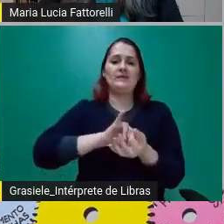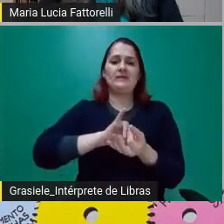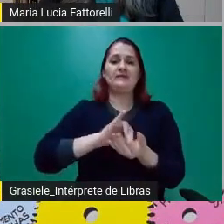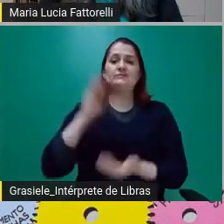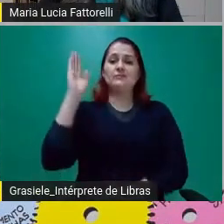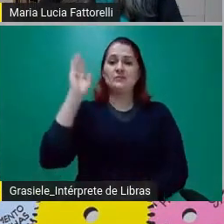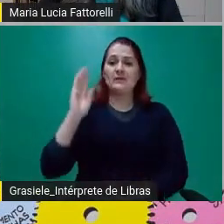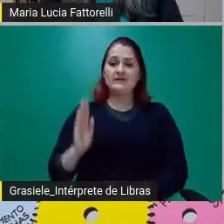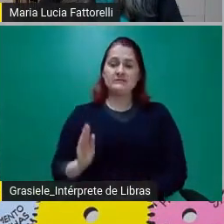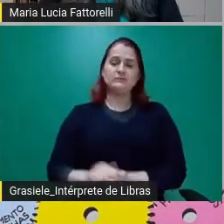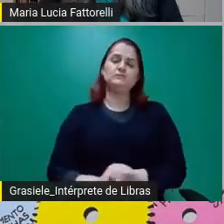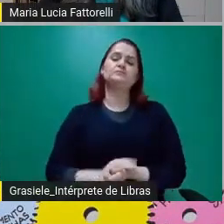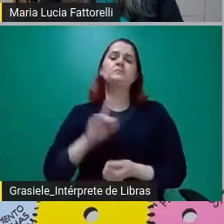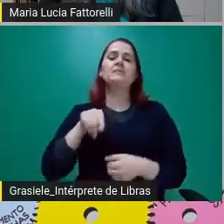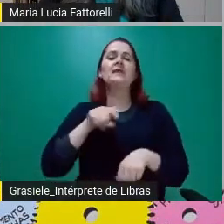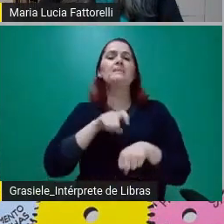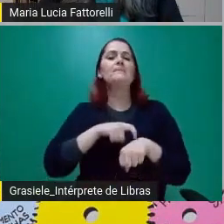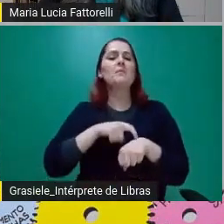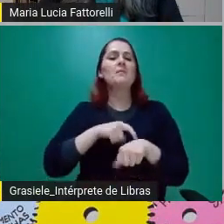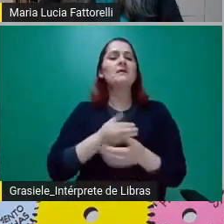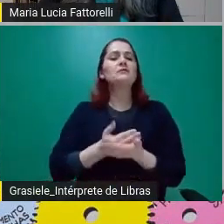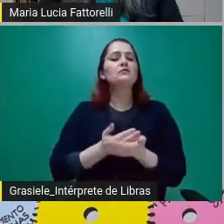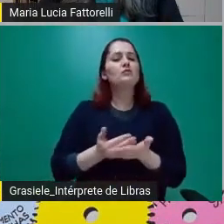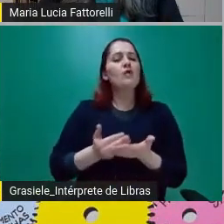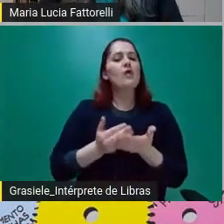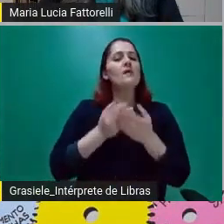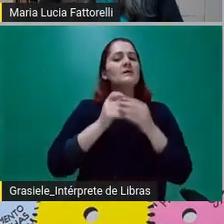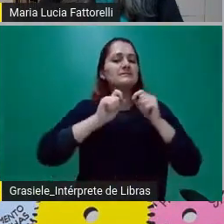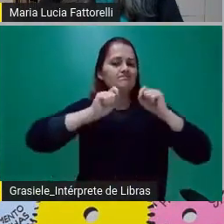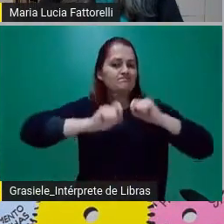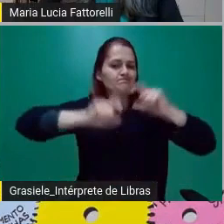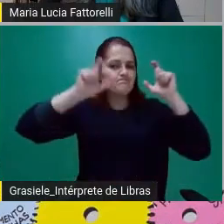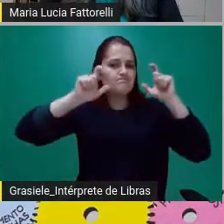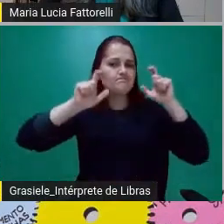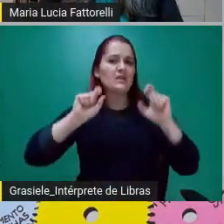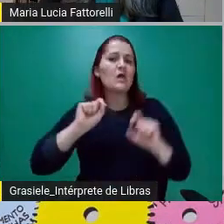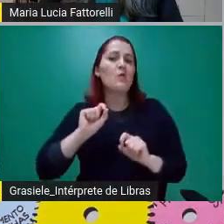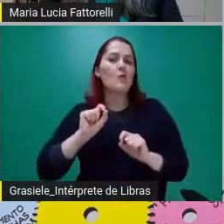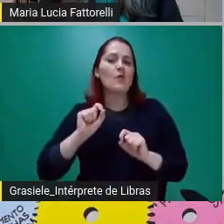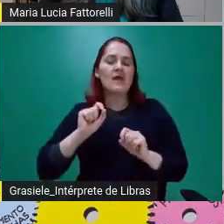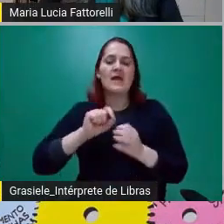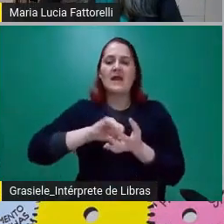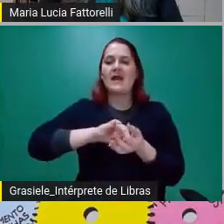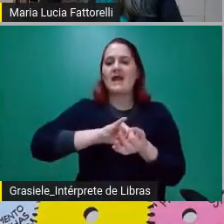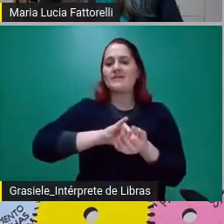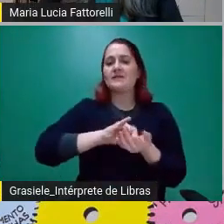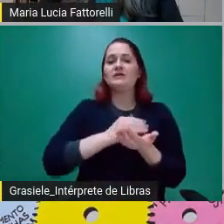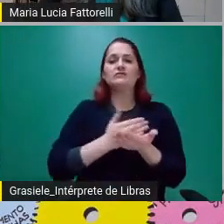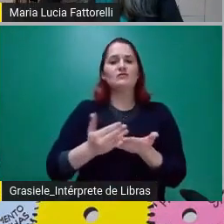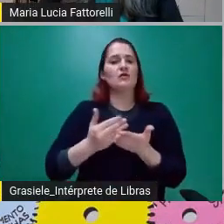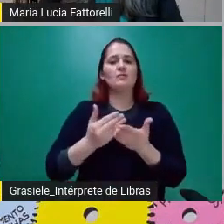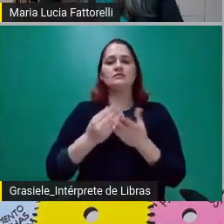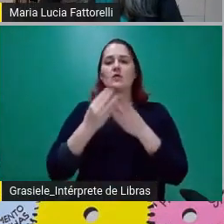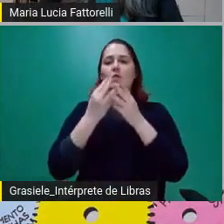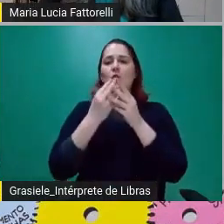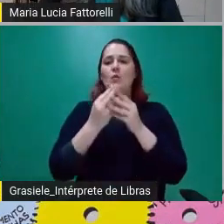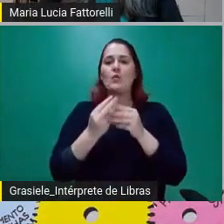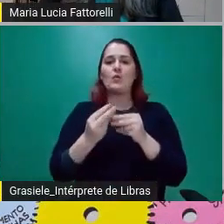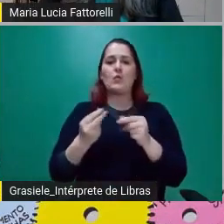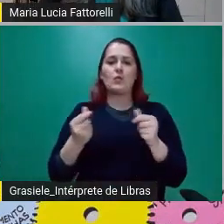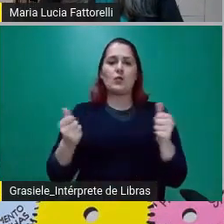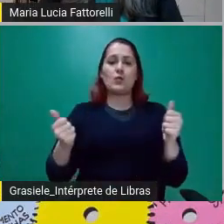há sinais de que o capitalismo estava se esgotando, né, no seu processo